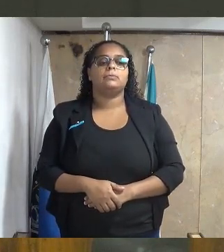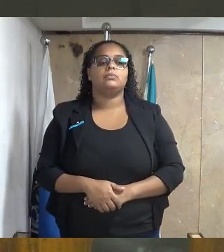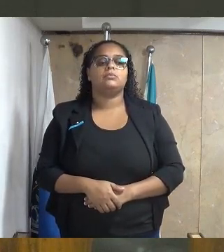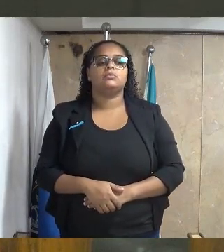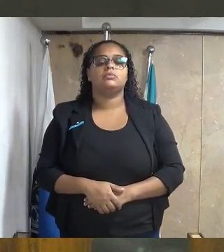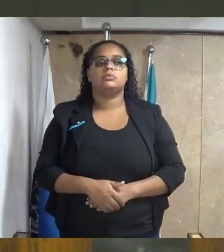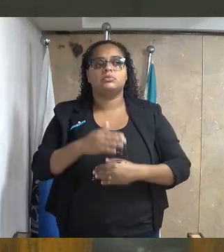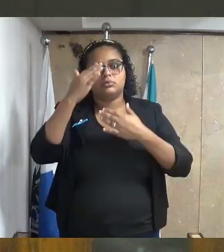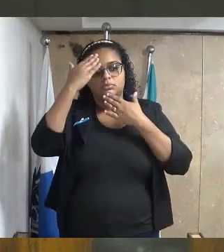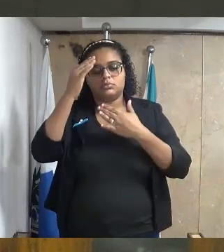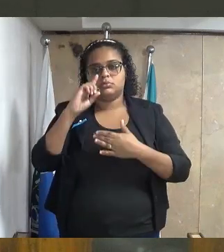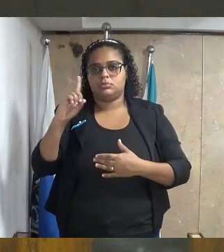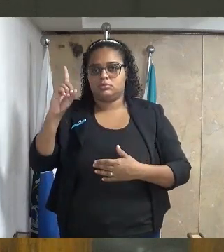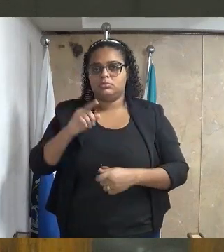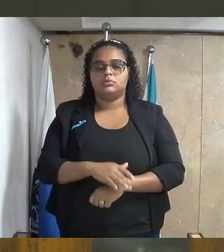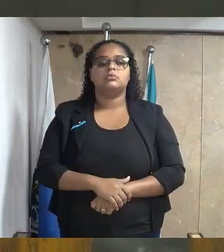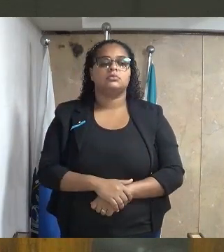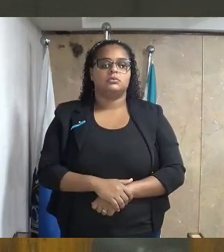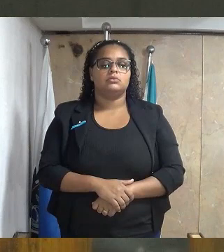E graças a Deus,